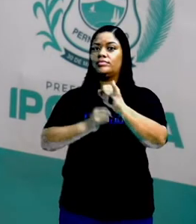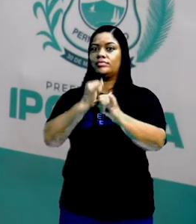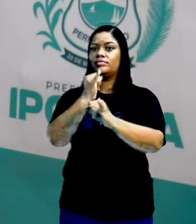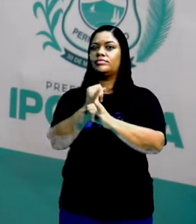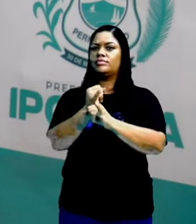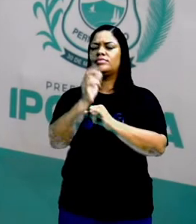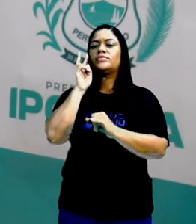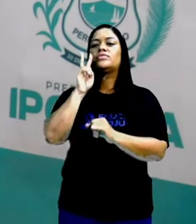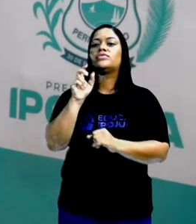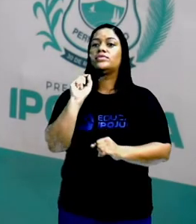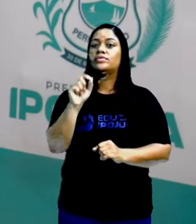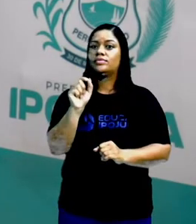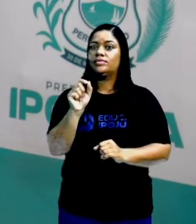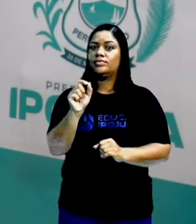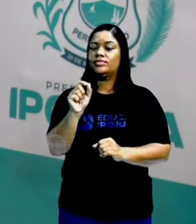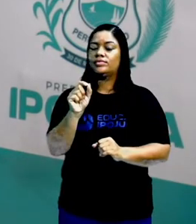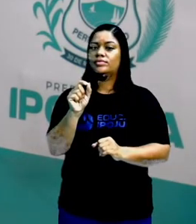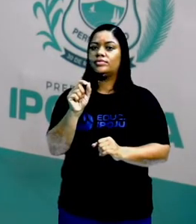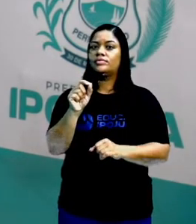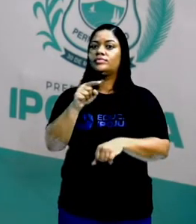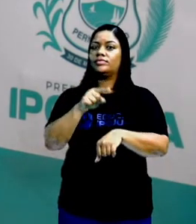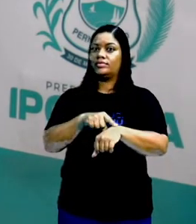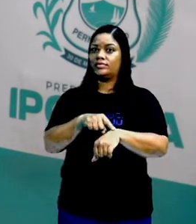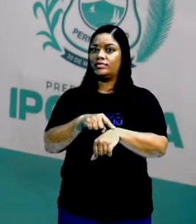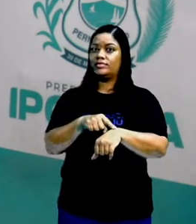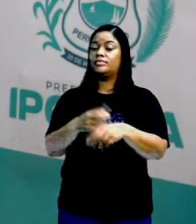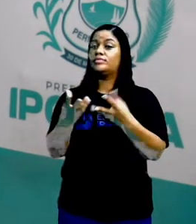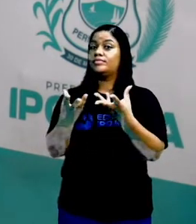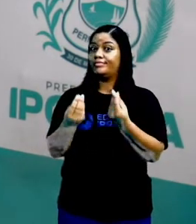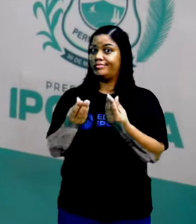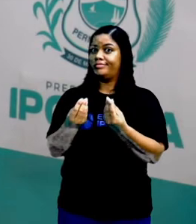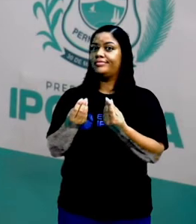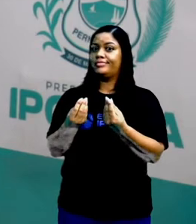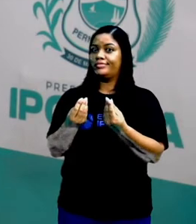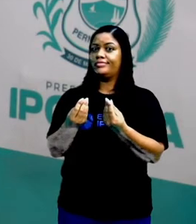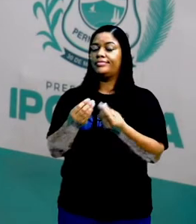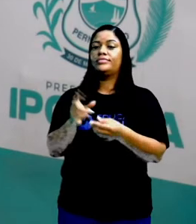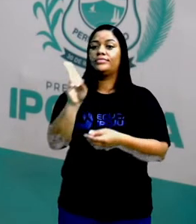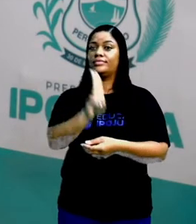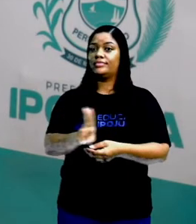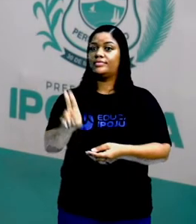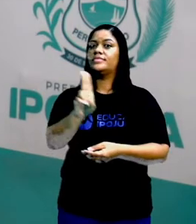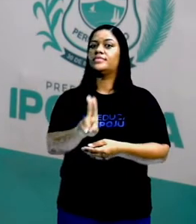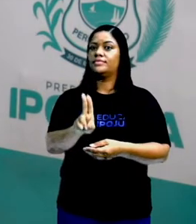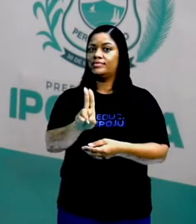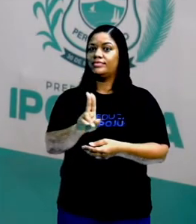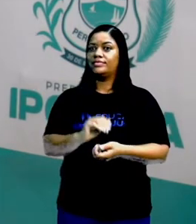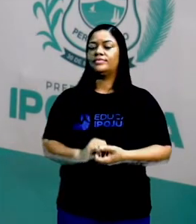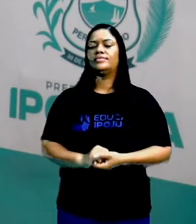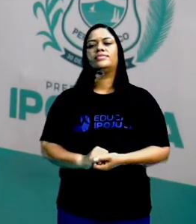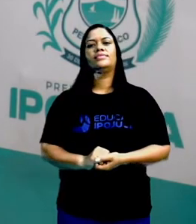que eles veem? Será que o tempo não está sendo excessivo quanto ao uso, né,